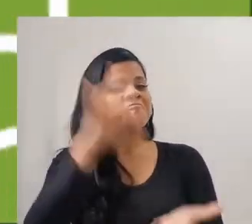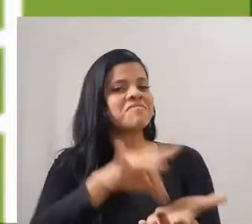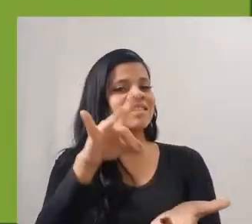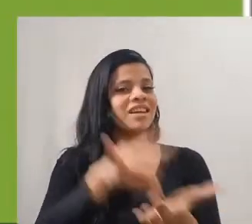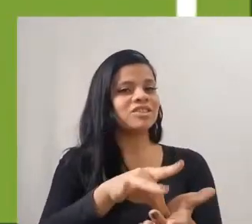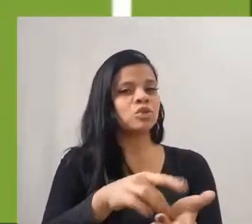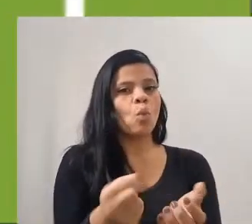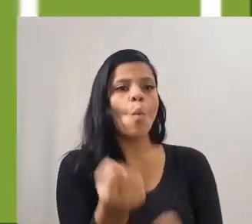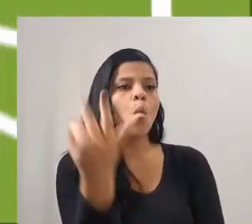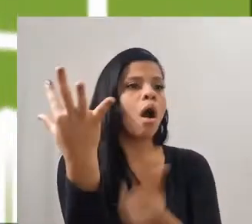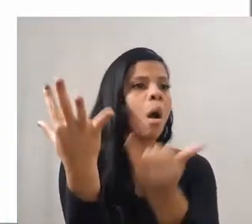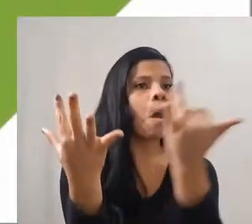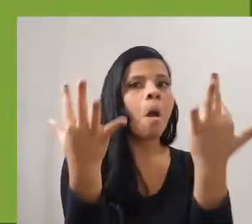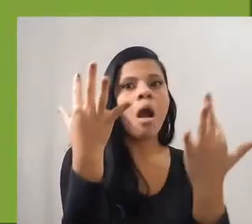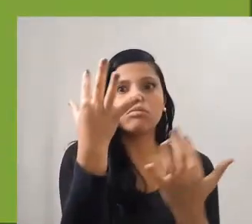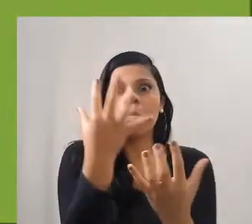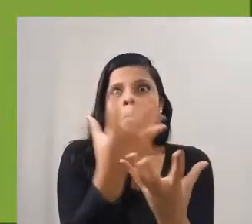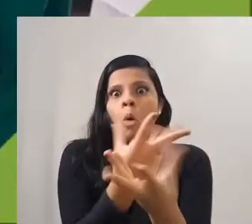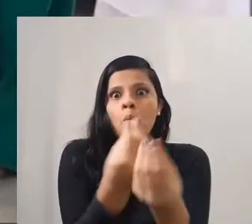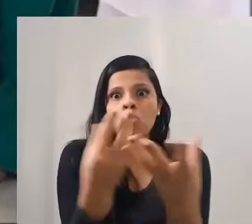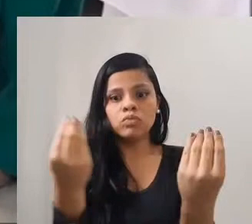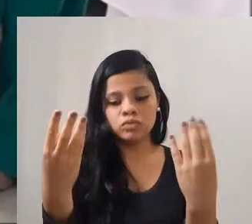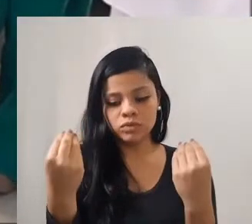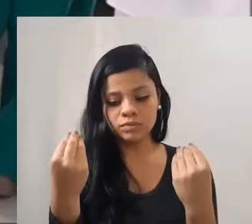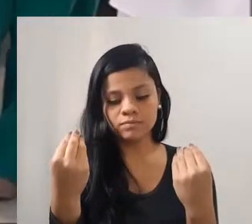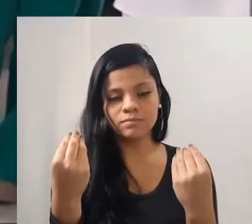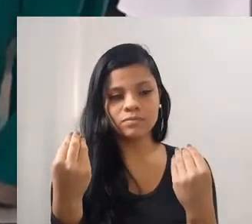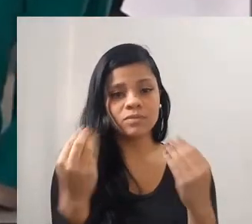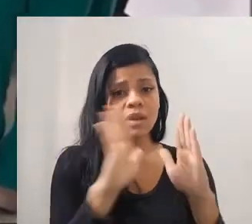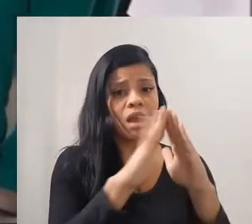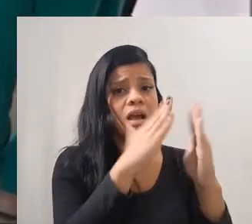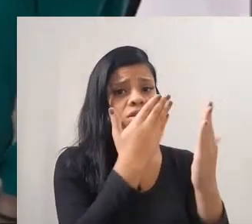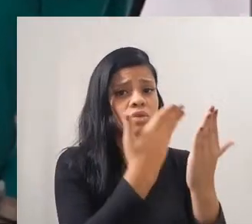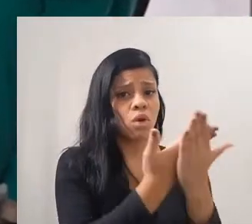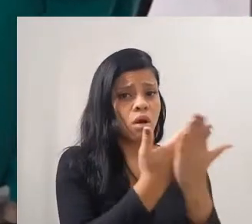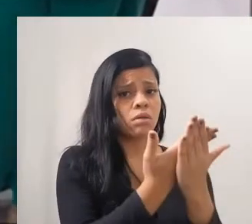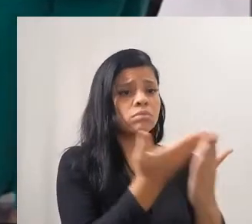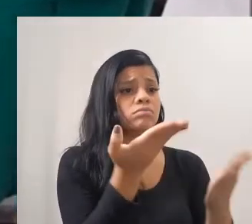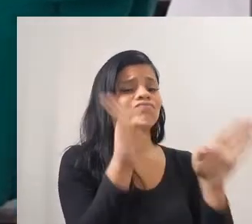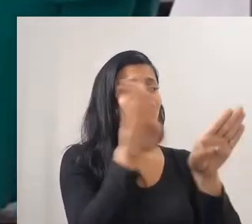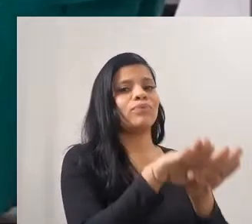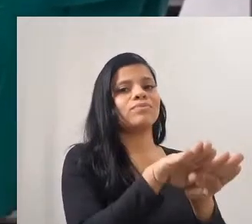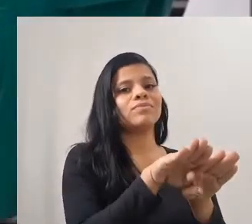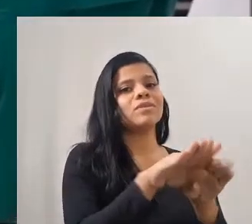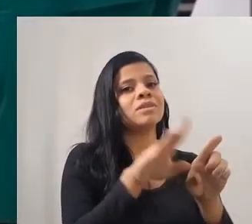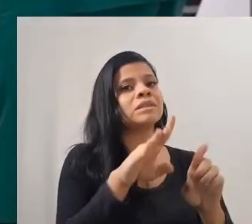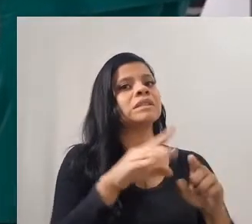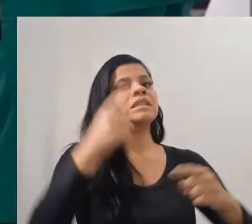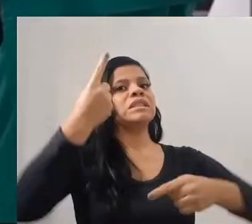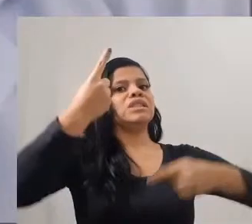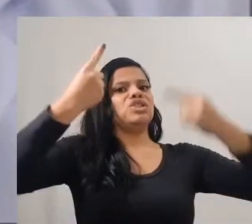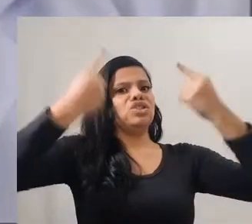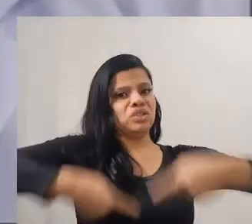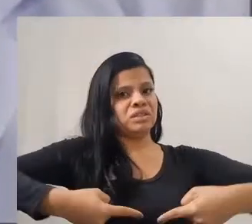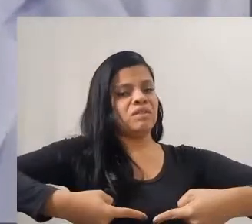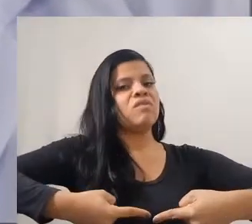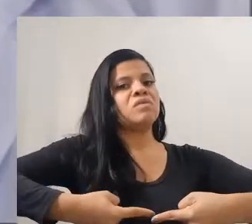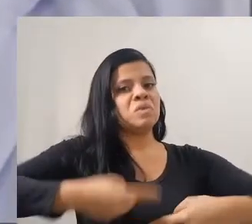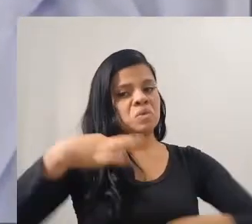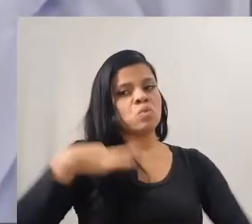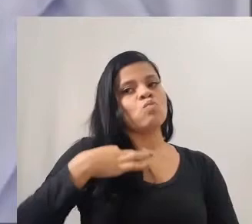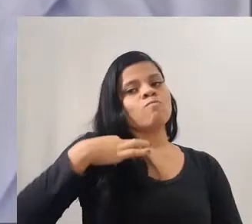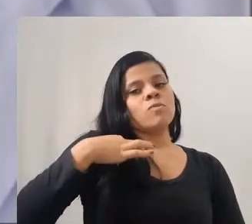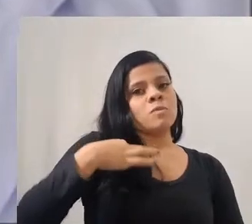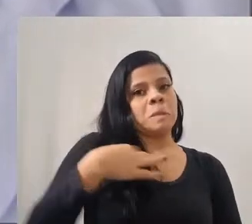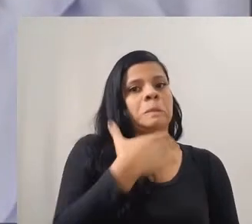pode contar em números. A paralisação das aulas impôs novos desafios pedagógicos e o voluntariado se mostrou uma